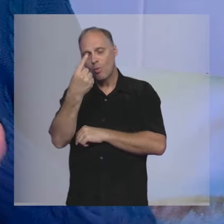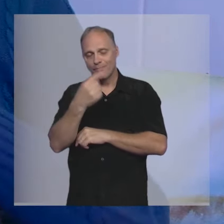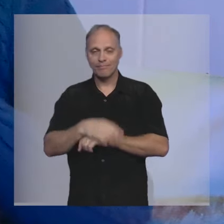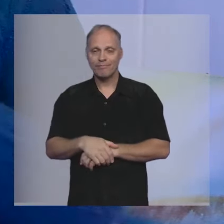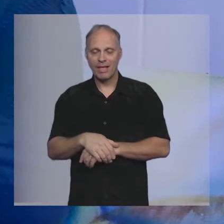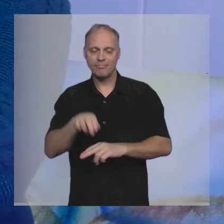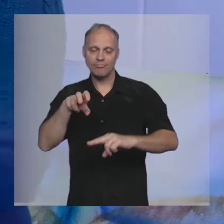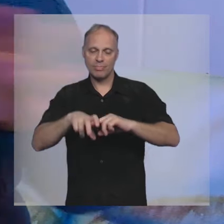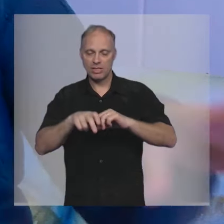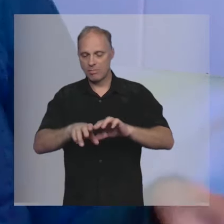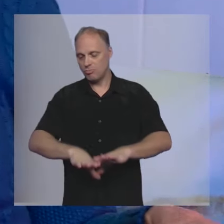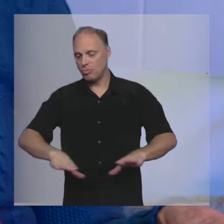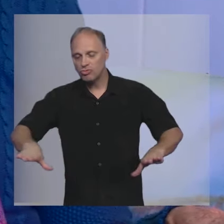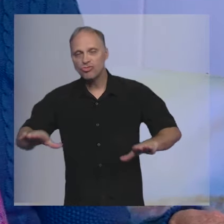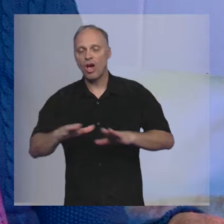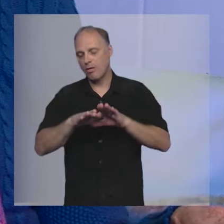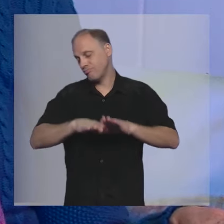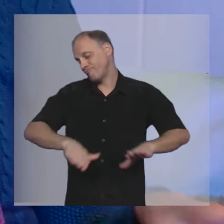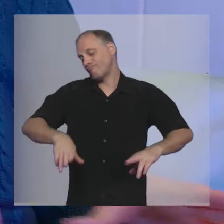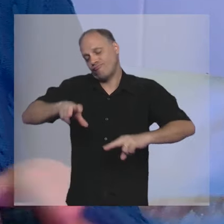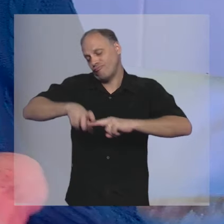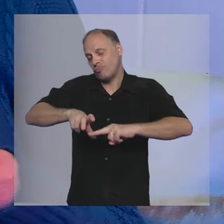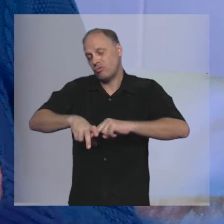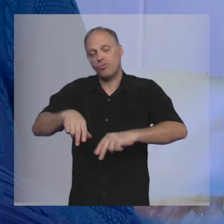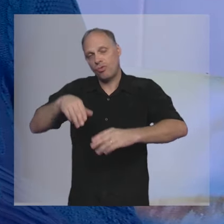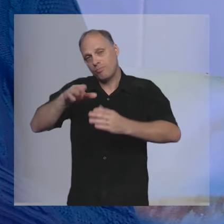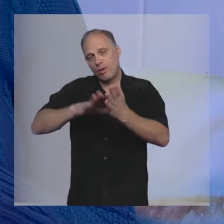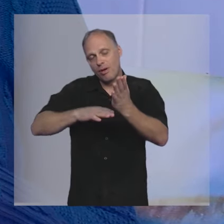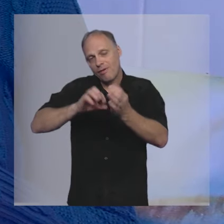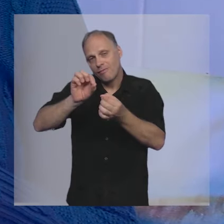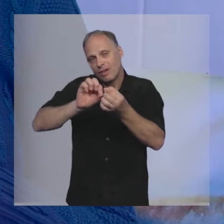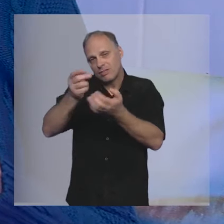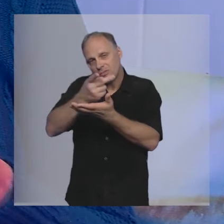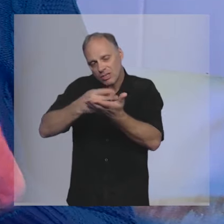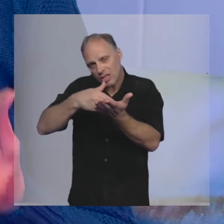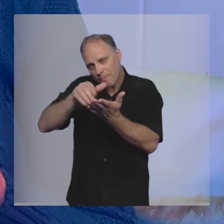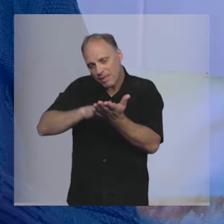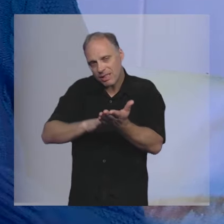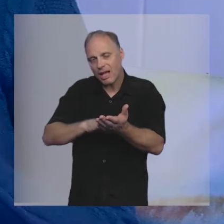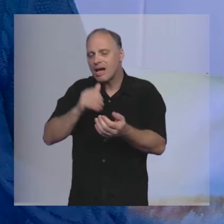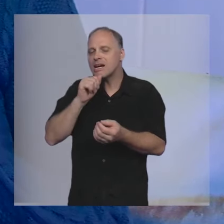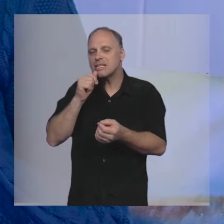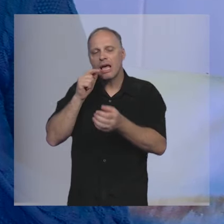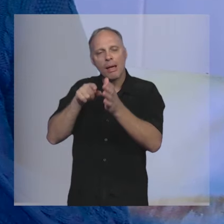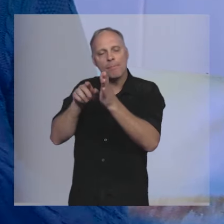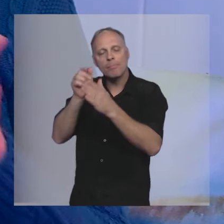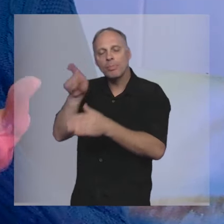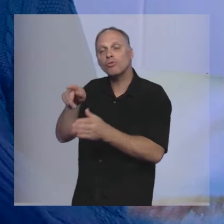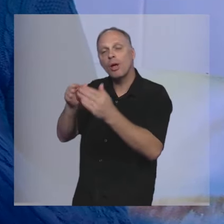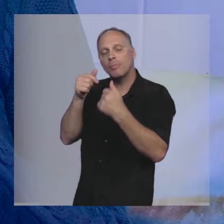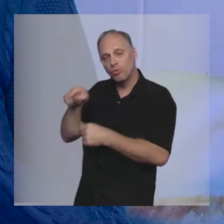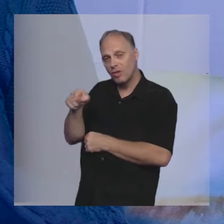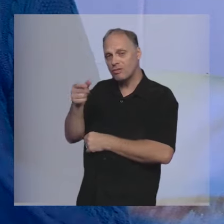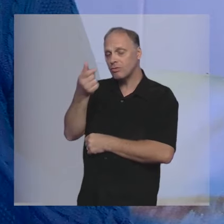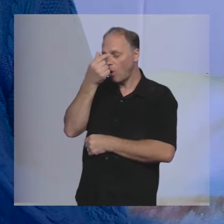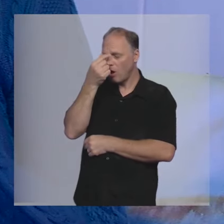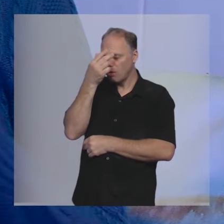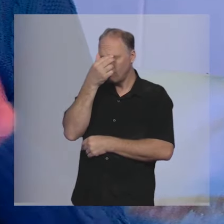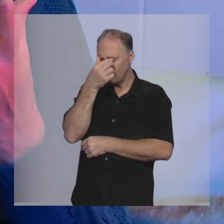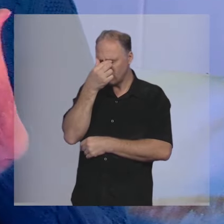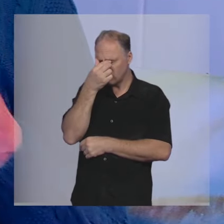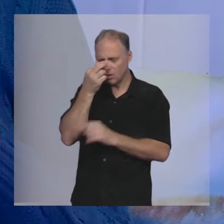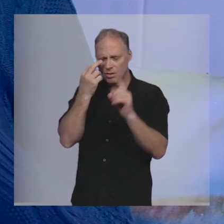gente sentar, nós sentamos no chão na época, e era para fechar os olhos e